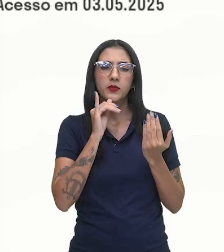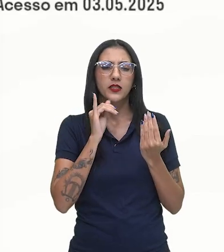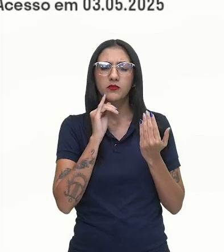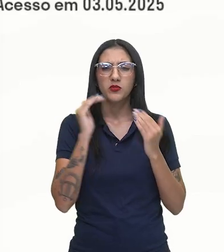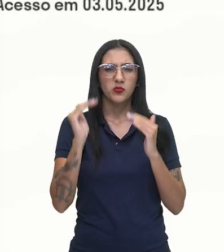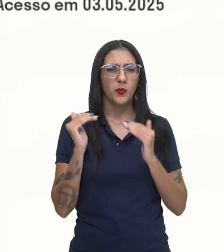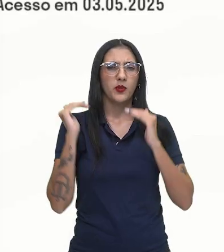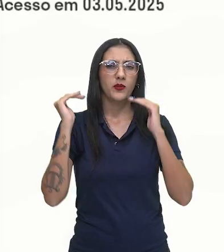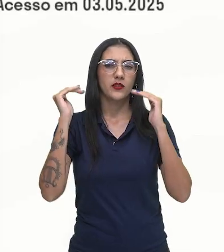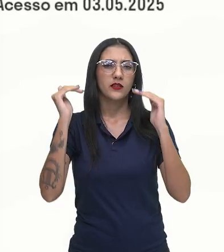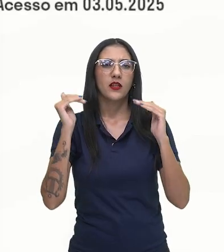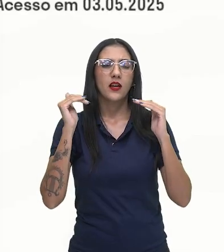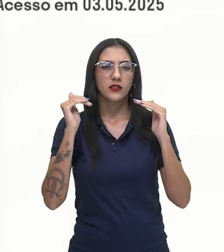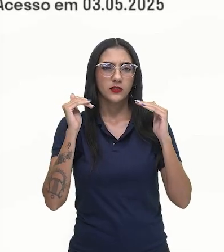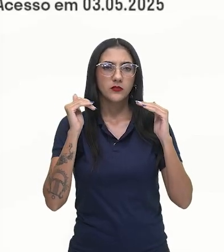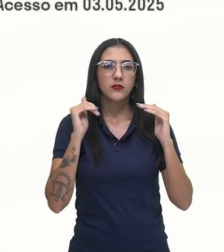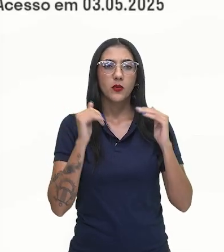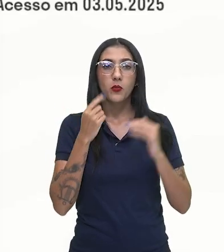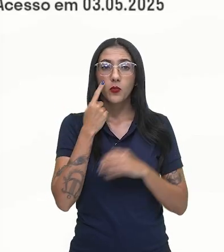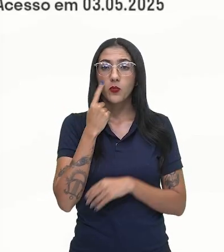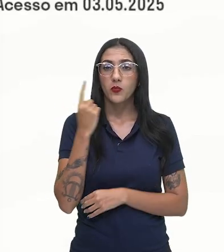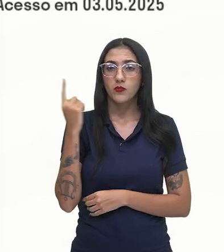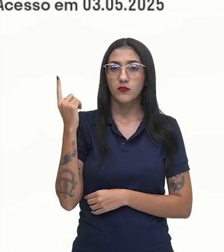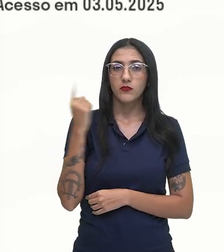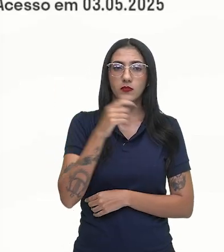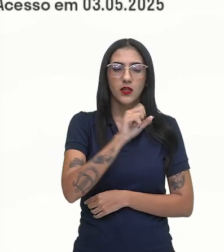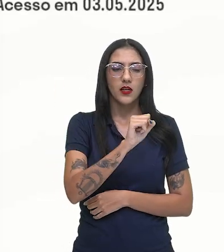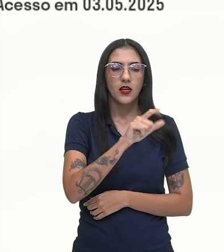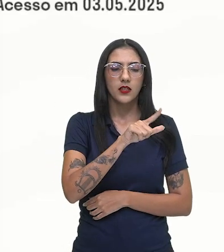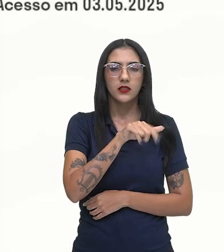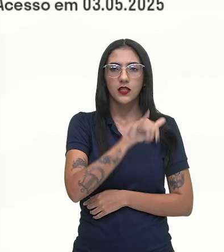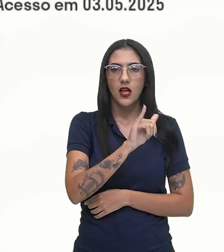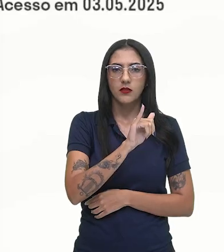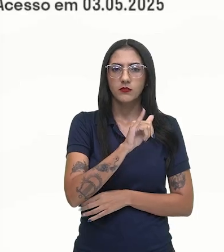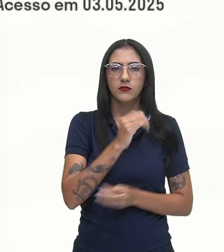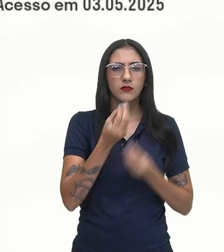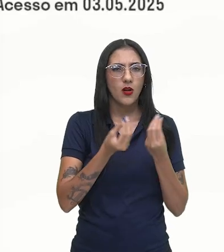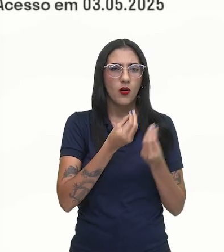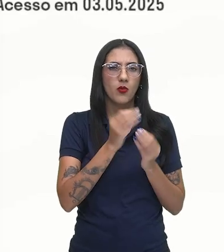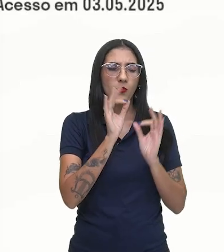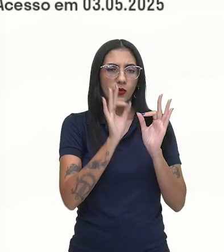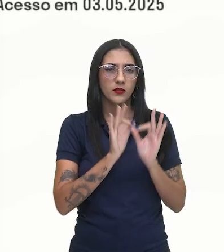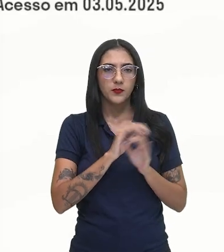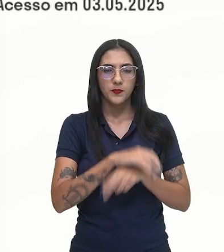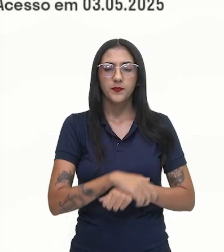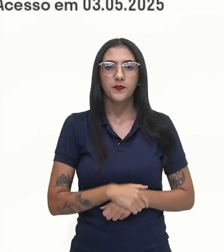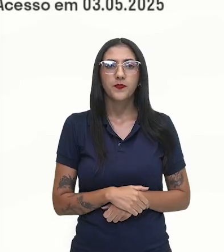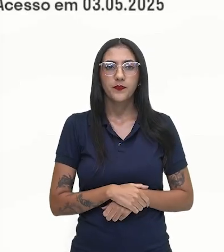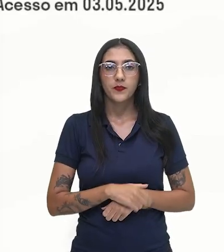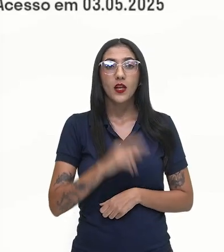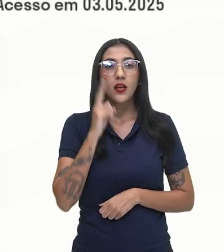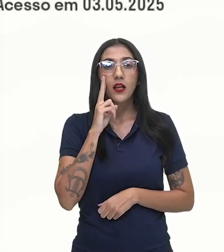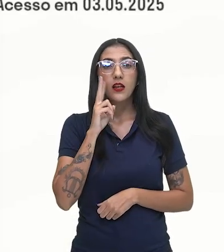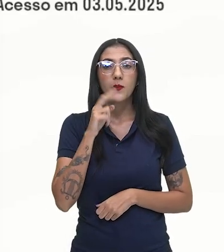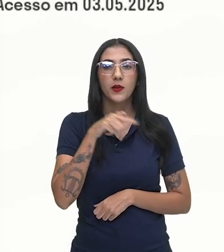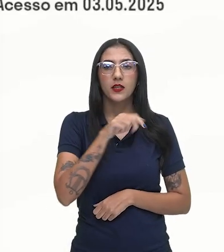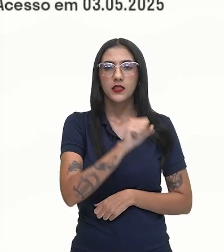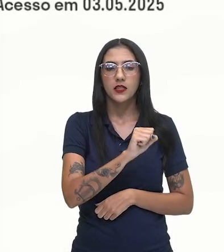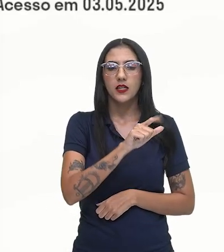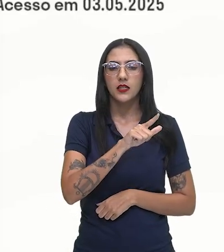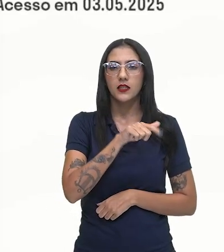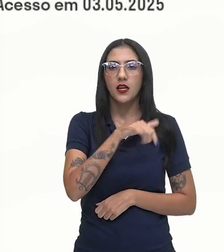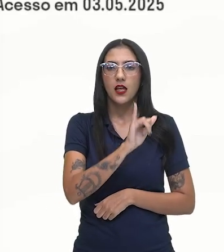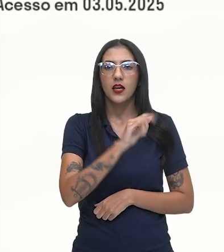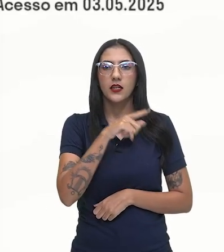superioridade com o adjetivo sly, o que eu ia fazer? Lembra? O adjetivo sly, ele termina